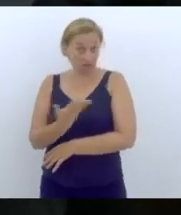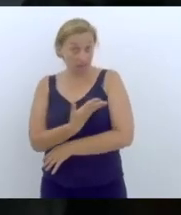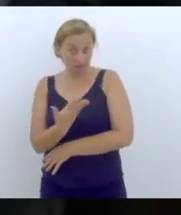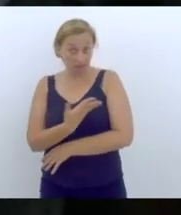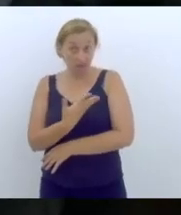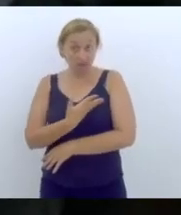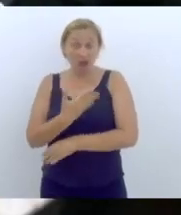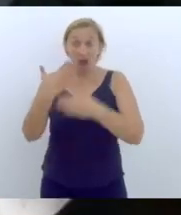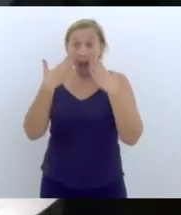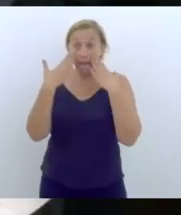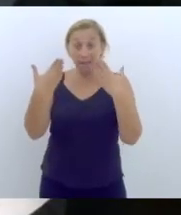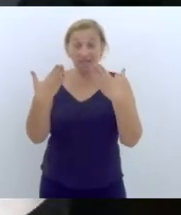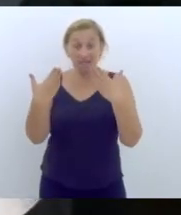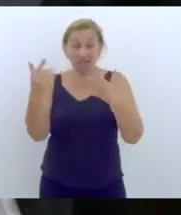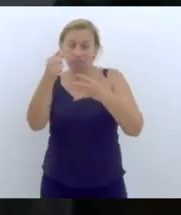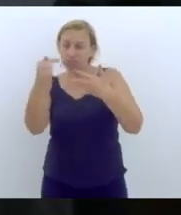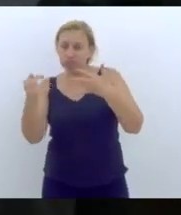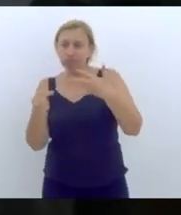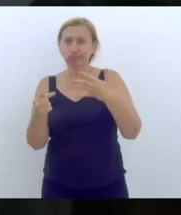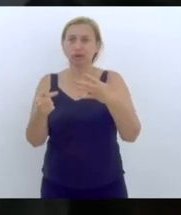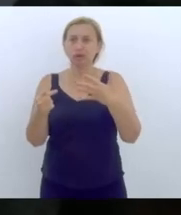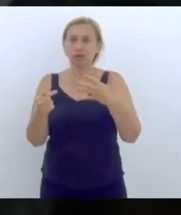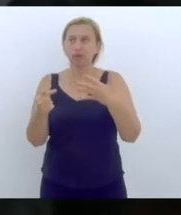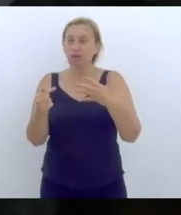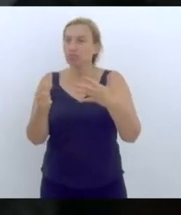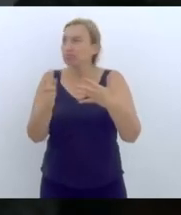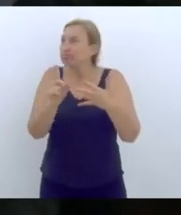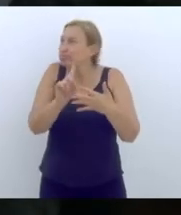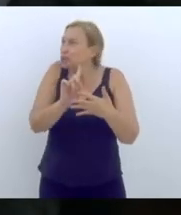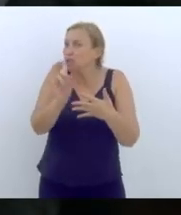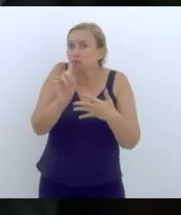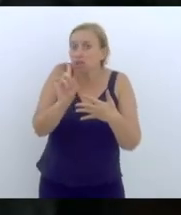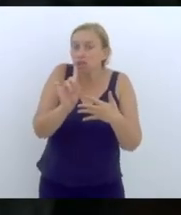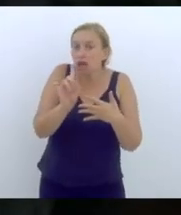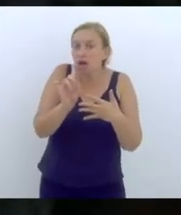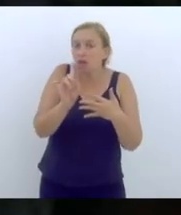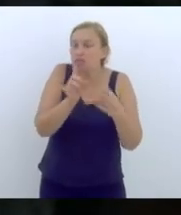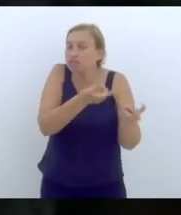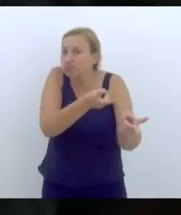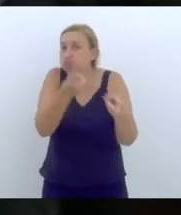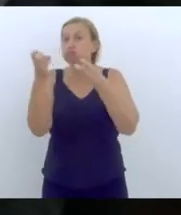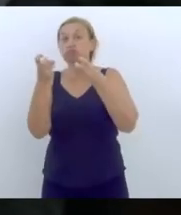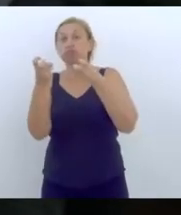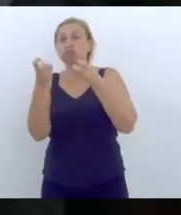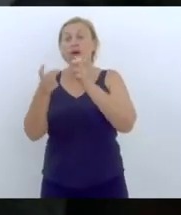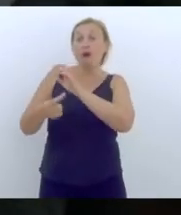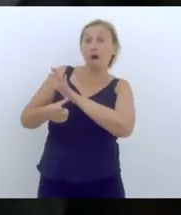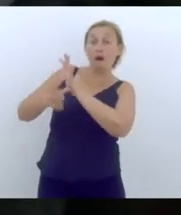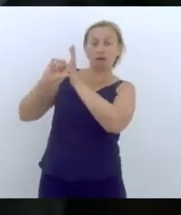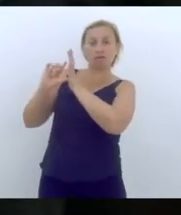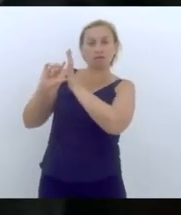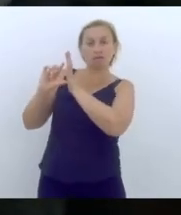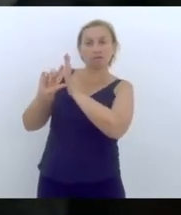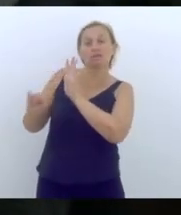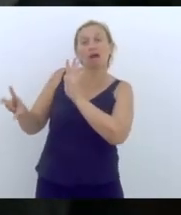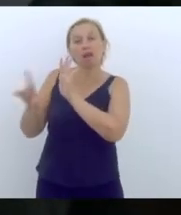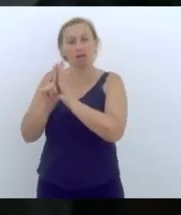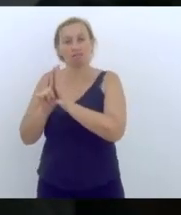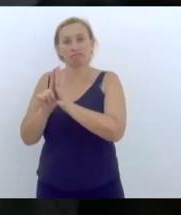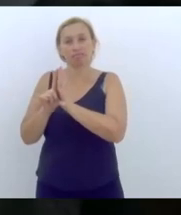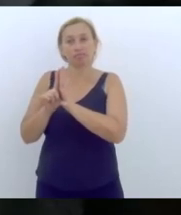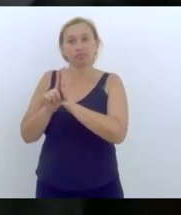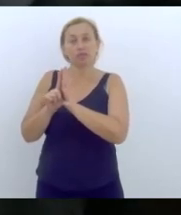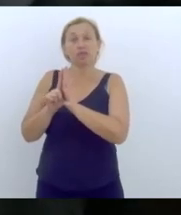apresenta aspectos que não foram percebidos na lei anterior.